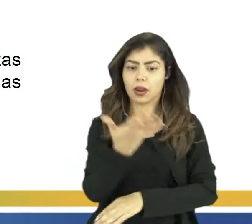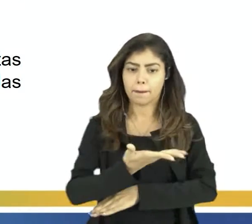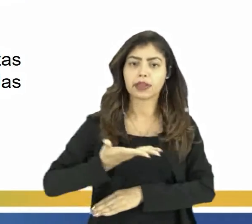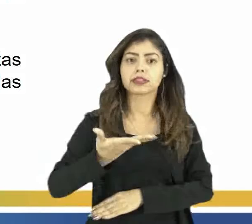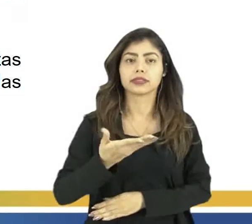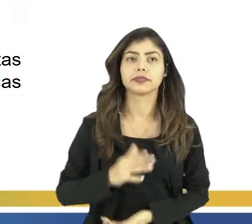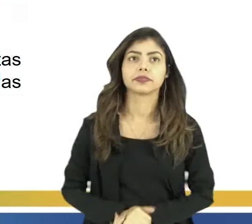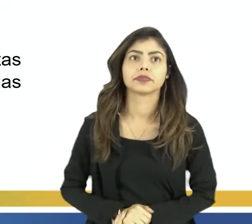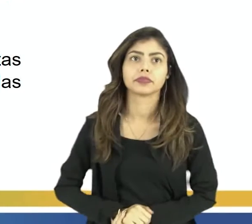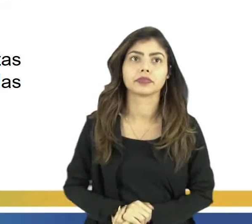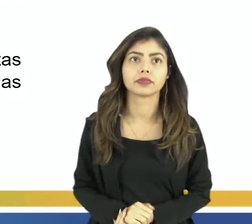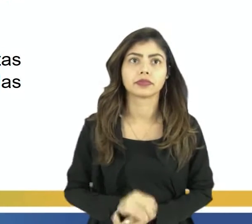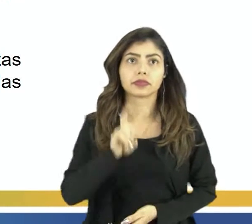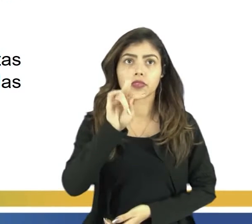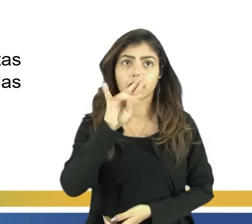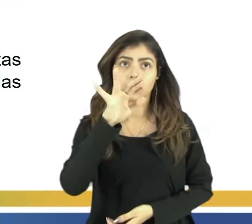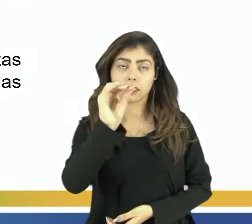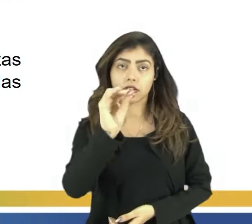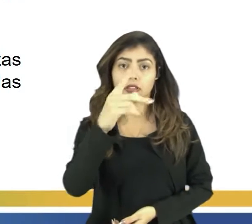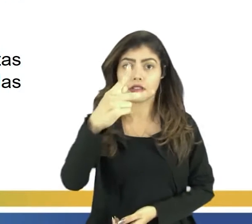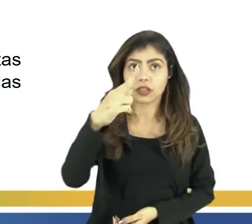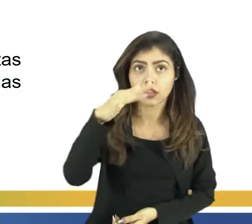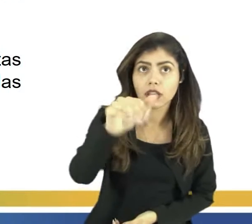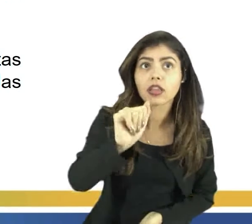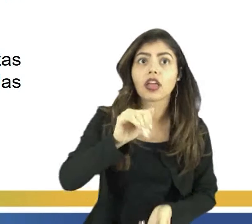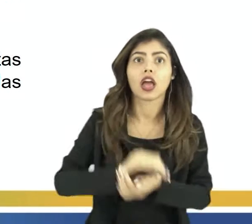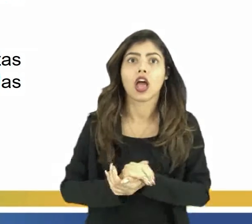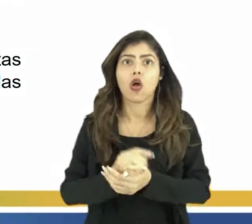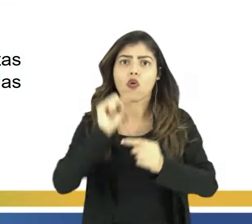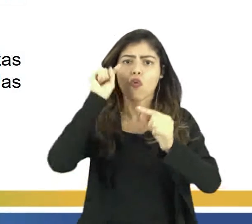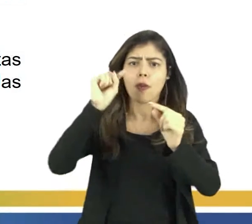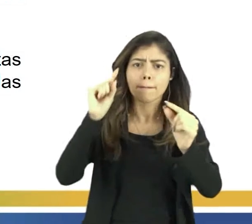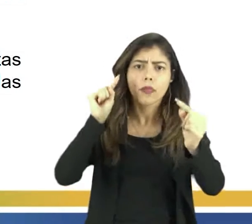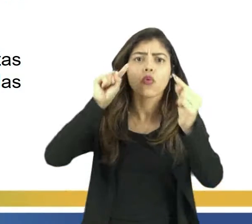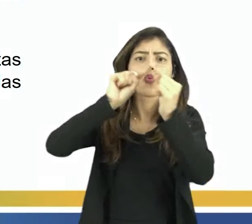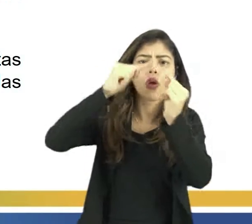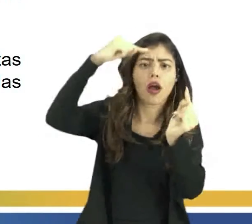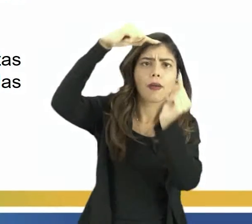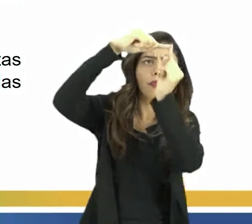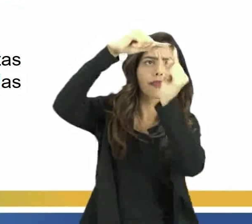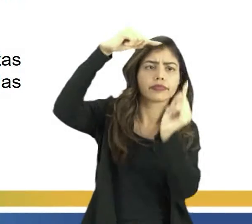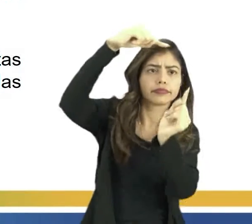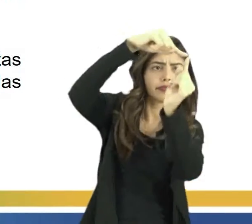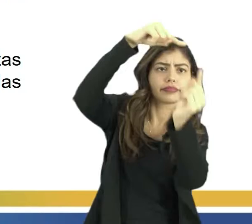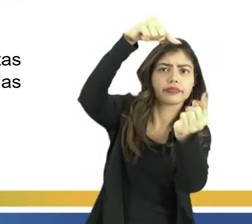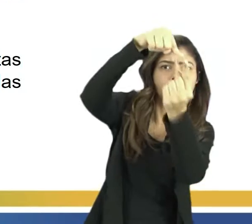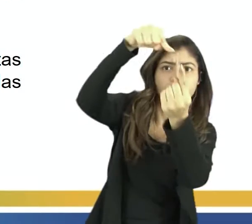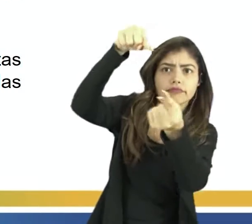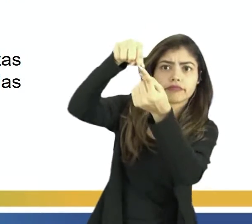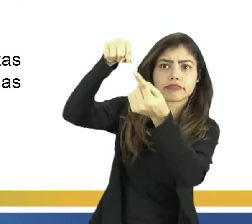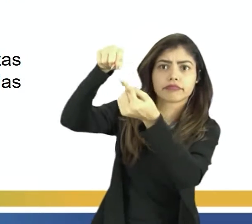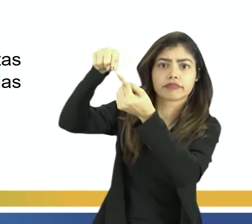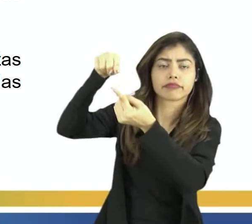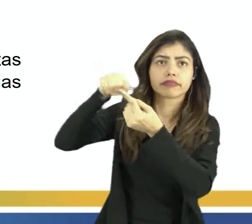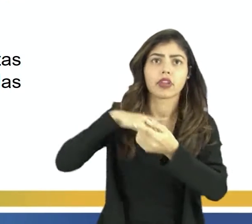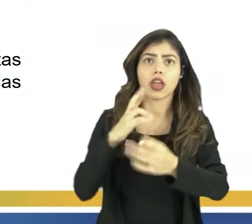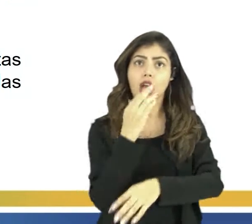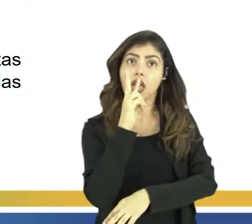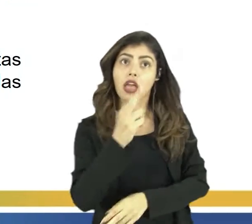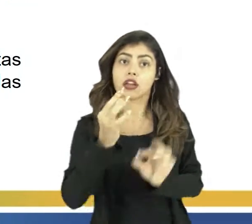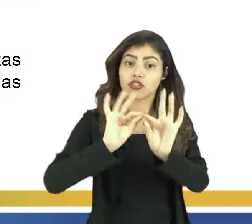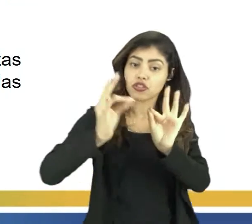às bases. Os vértices do prisma são os pontos de encontro das arestas e a altura é calculada